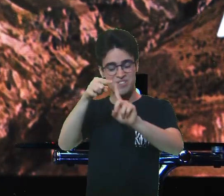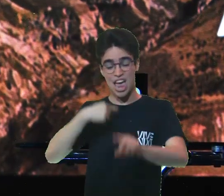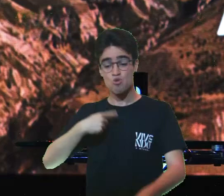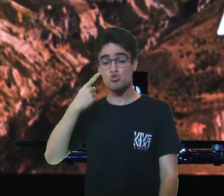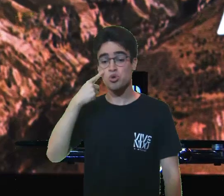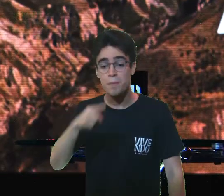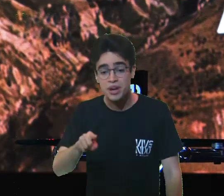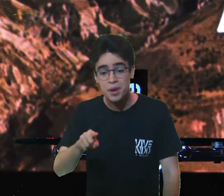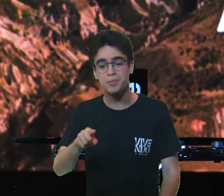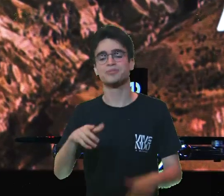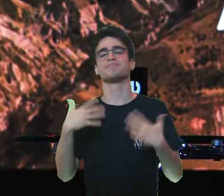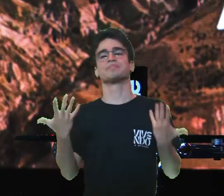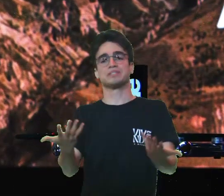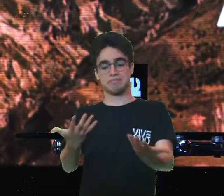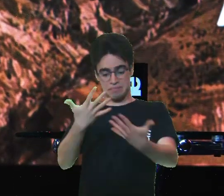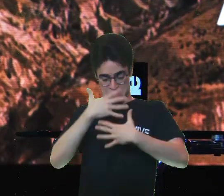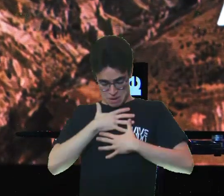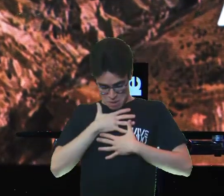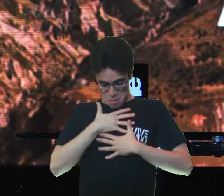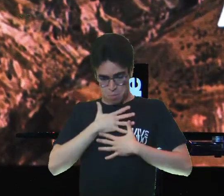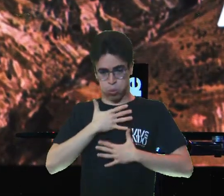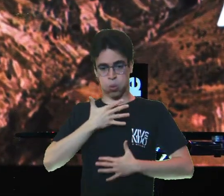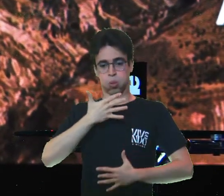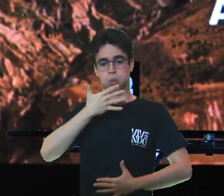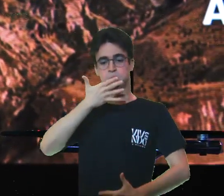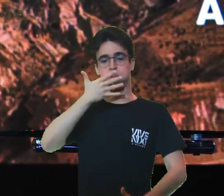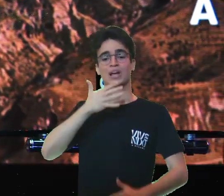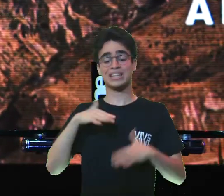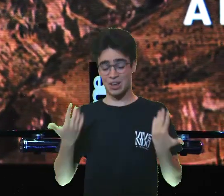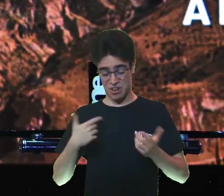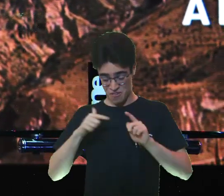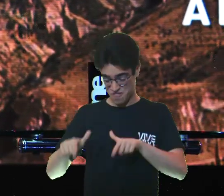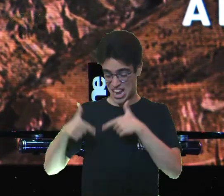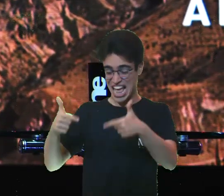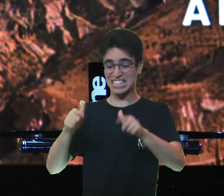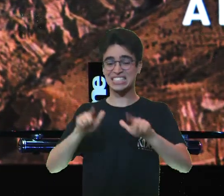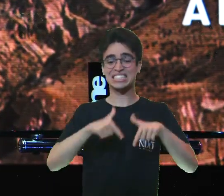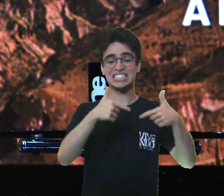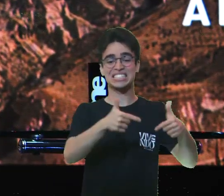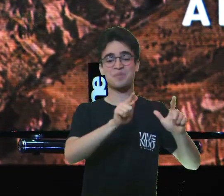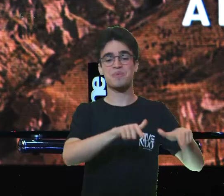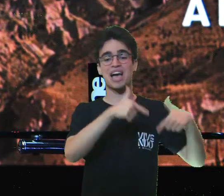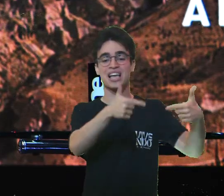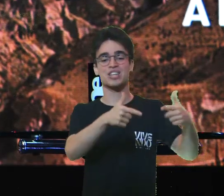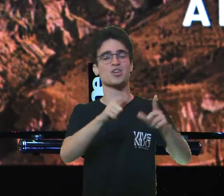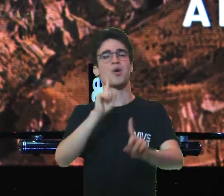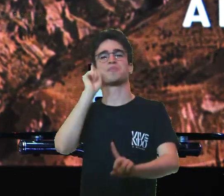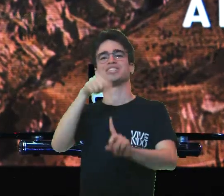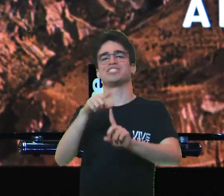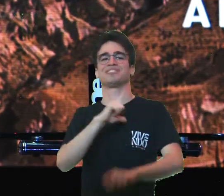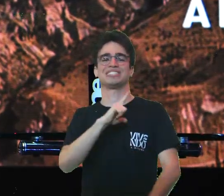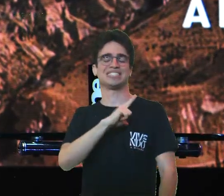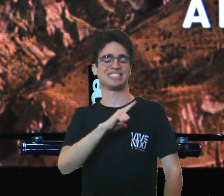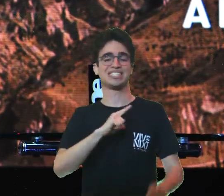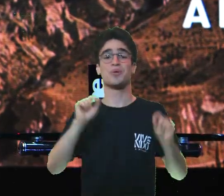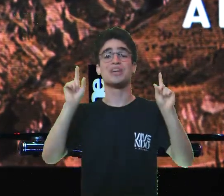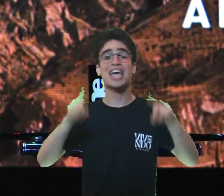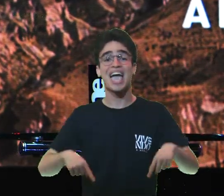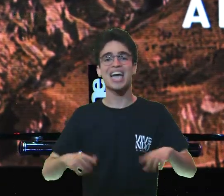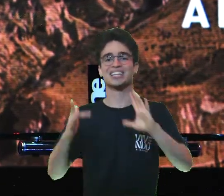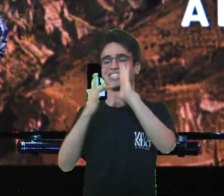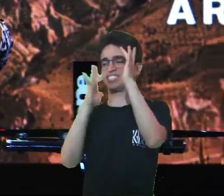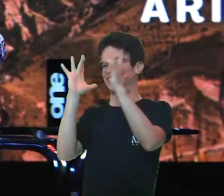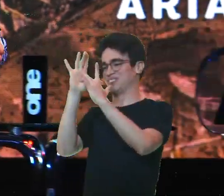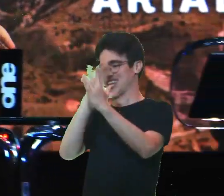somos tomados por ela. E tudo que nós fazemos na vida tem um objetivo: fazer com que Cristo e o